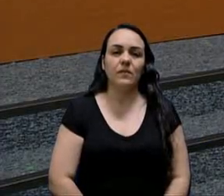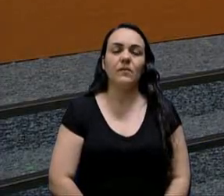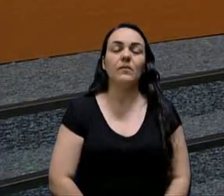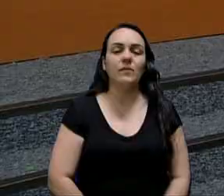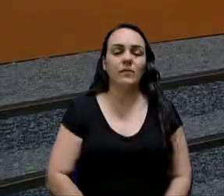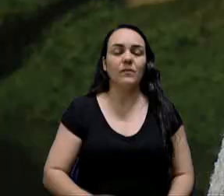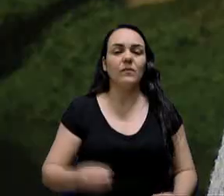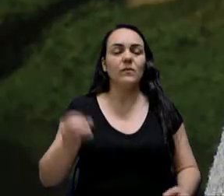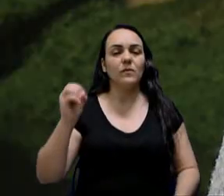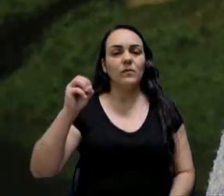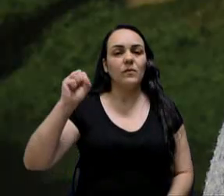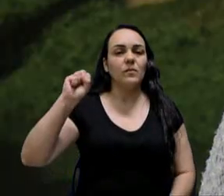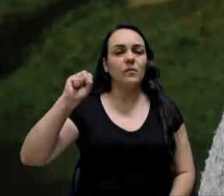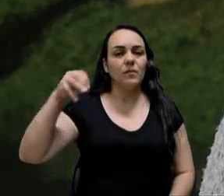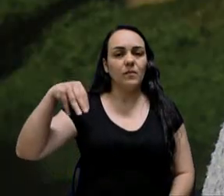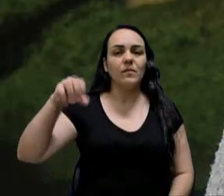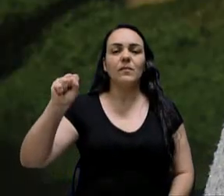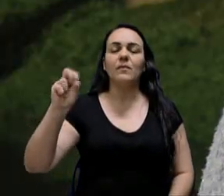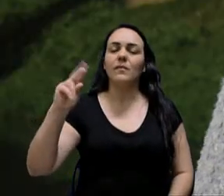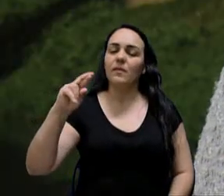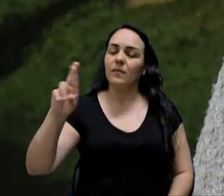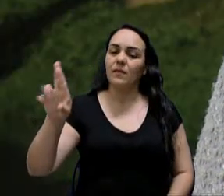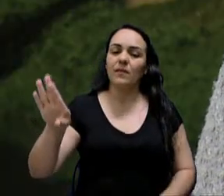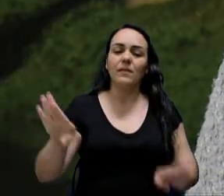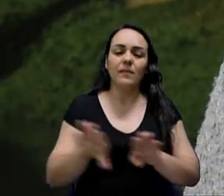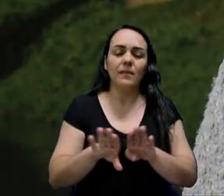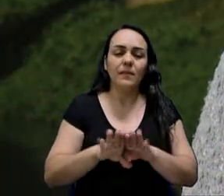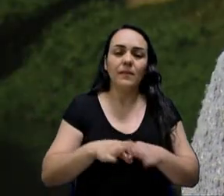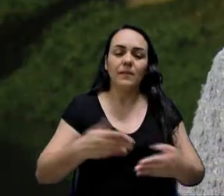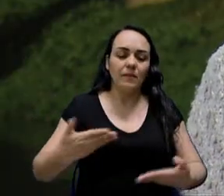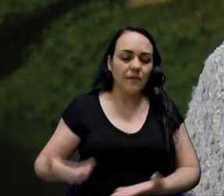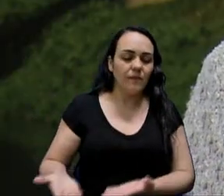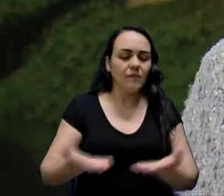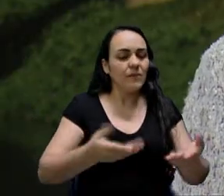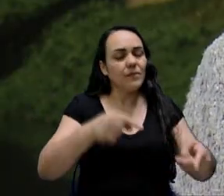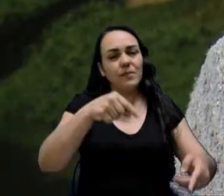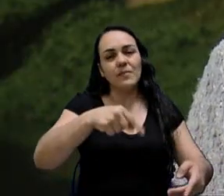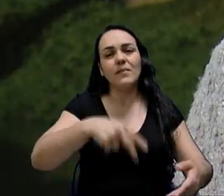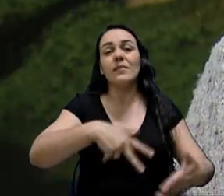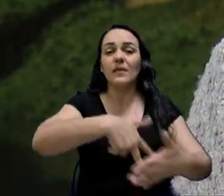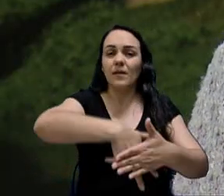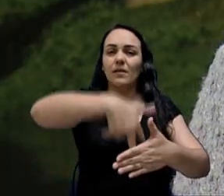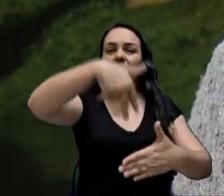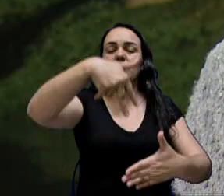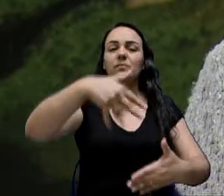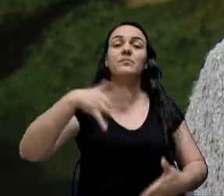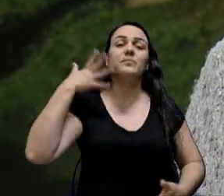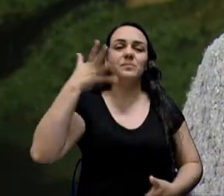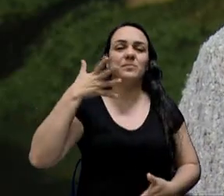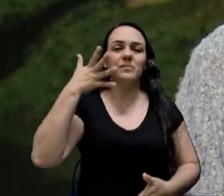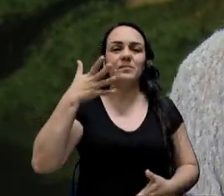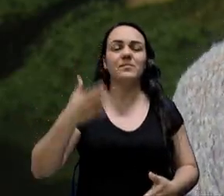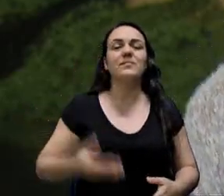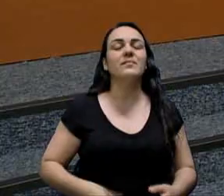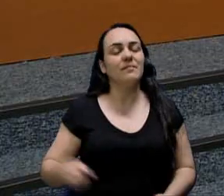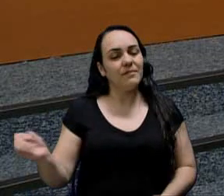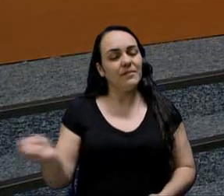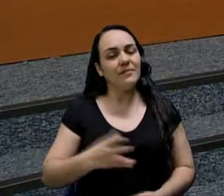Doutor Osmar, neste momento nós convidamos o senhor para que venha à tribuna e assim possamos ouvir o discurso do mais novo cidadão